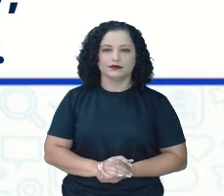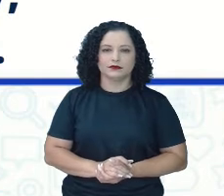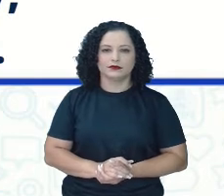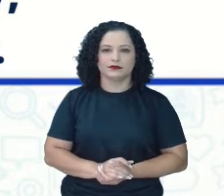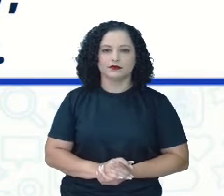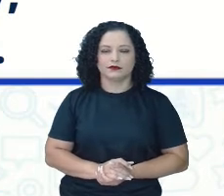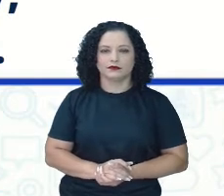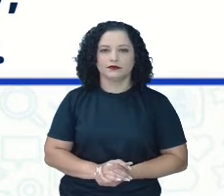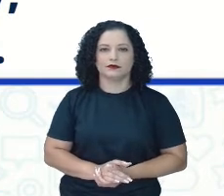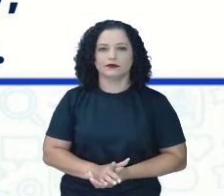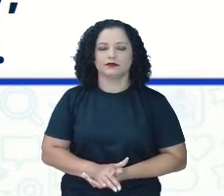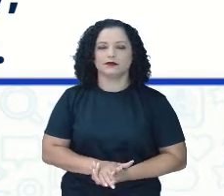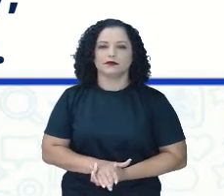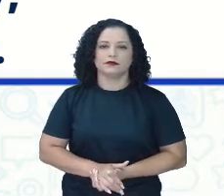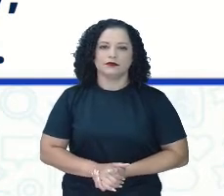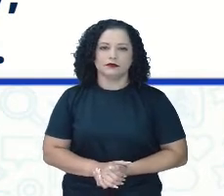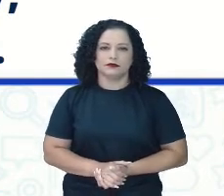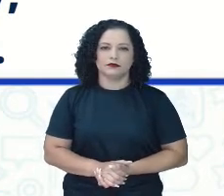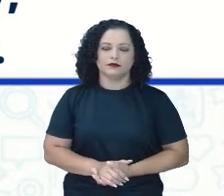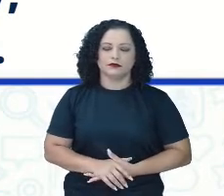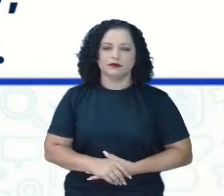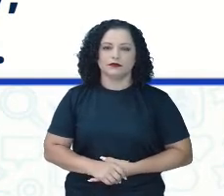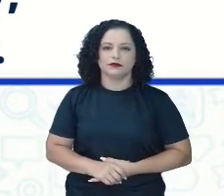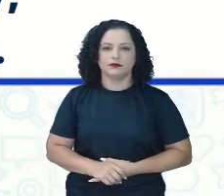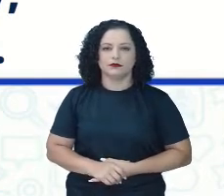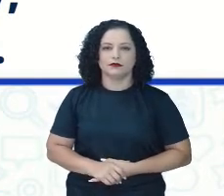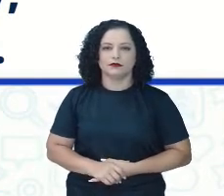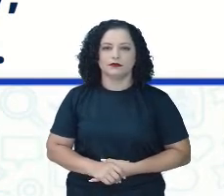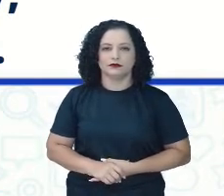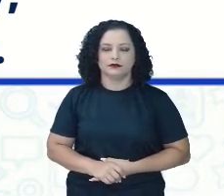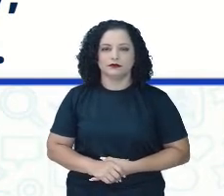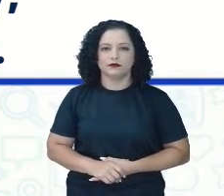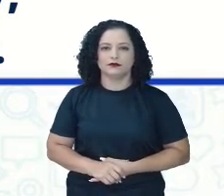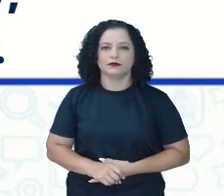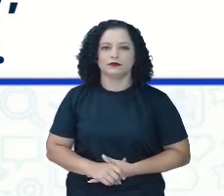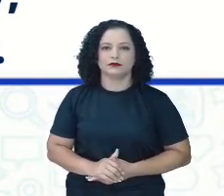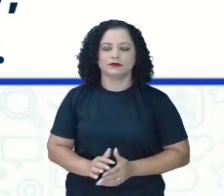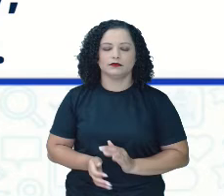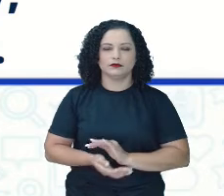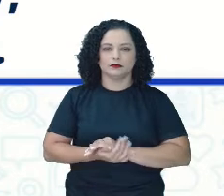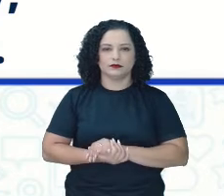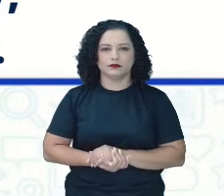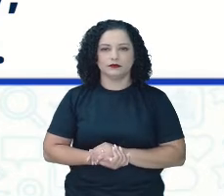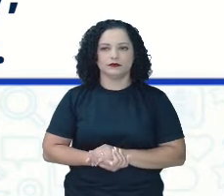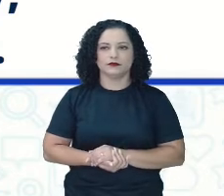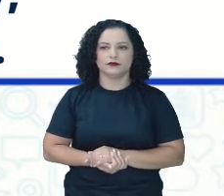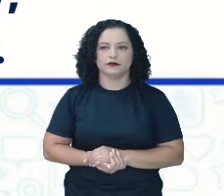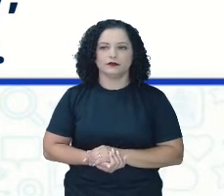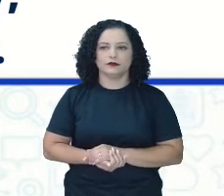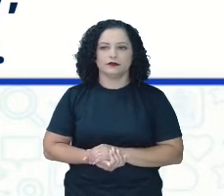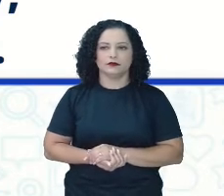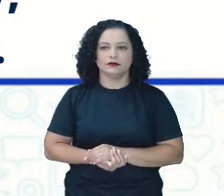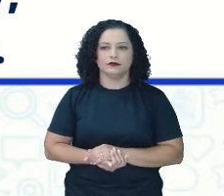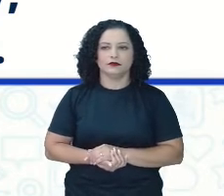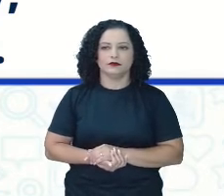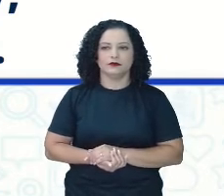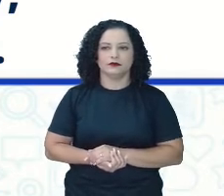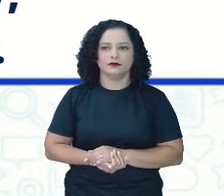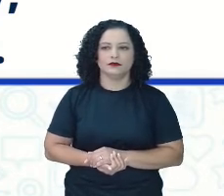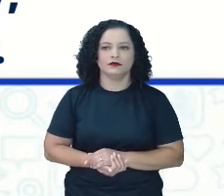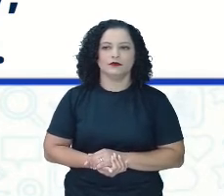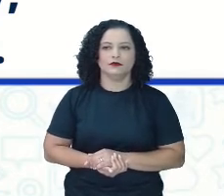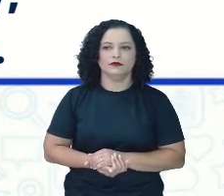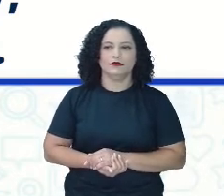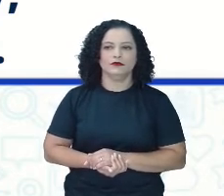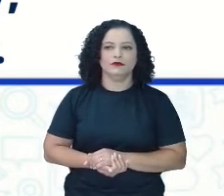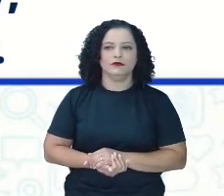house, time, year, day, man,